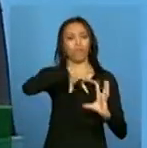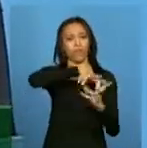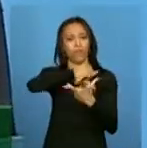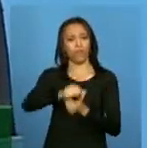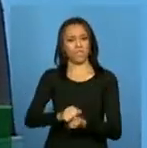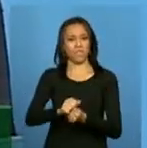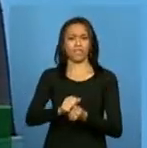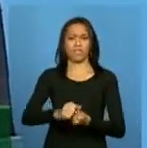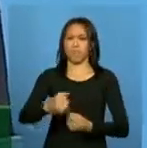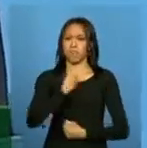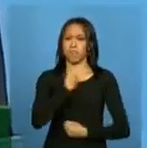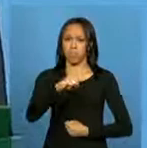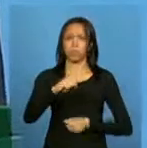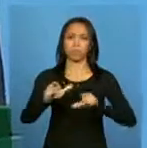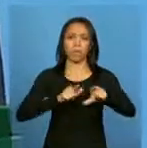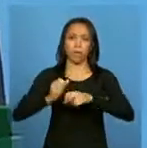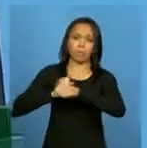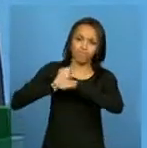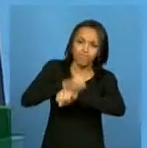Trabalho Infantil.